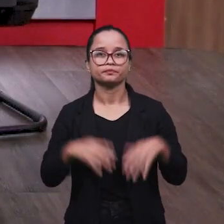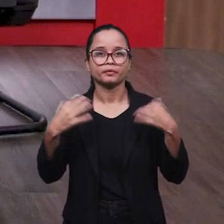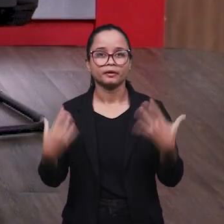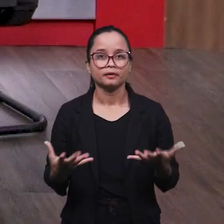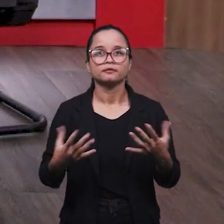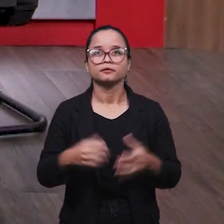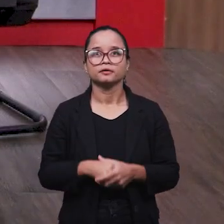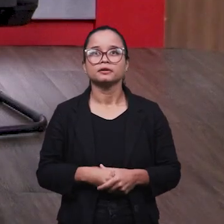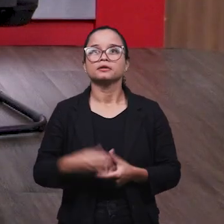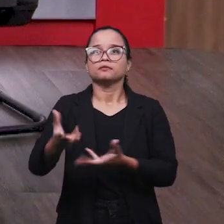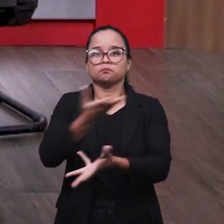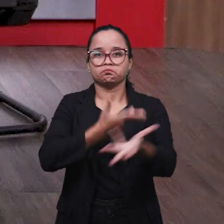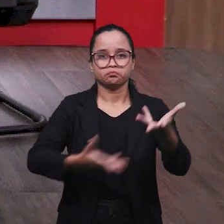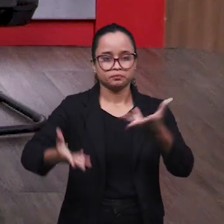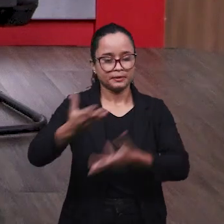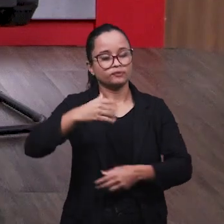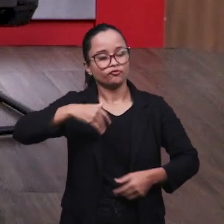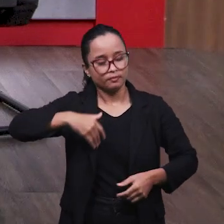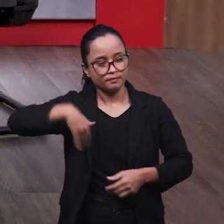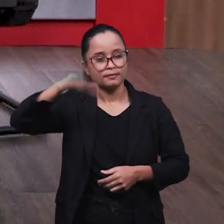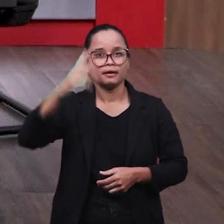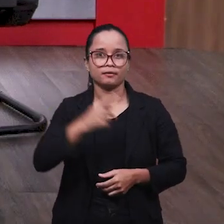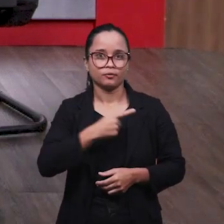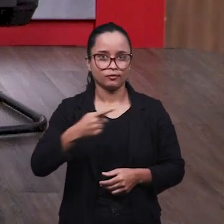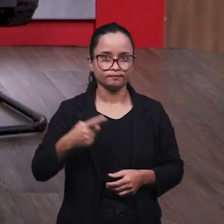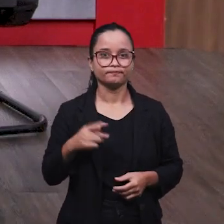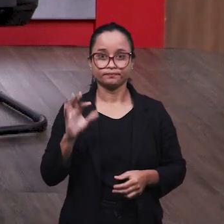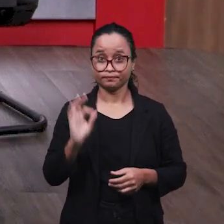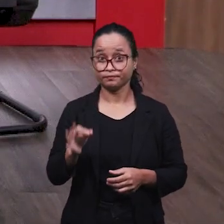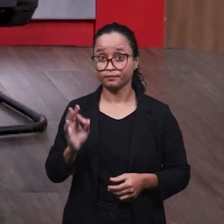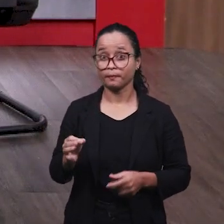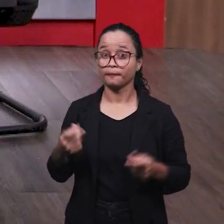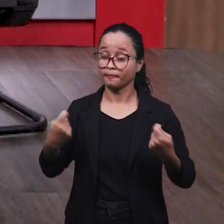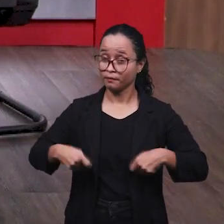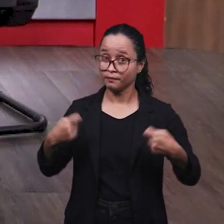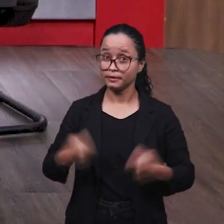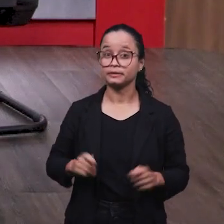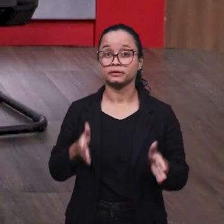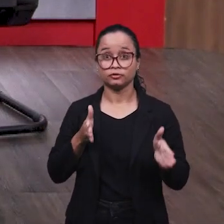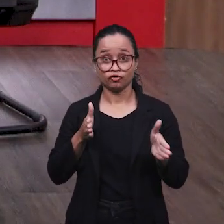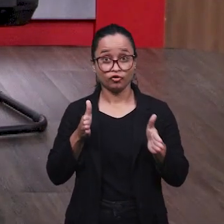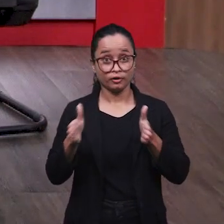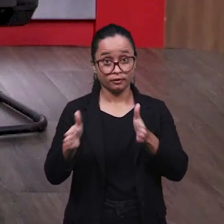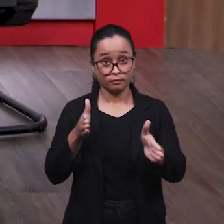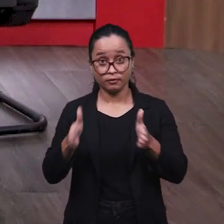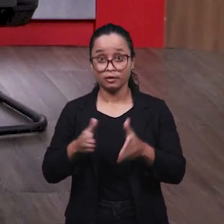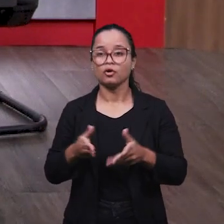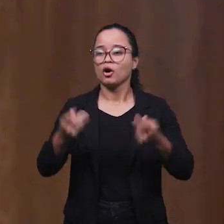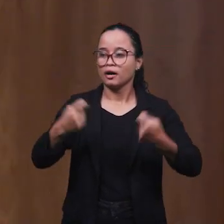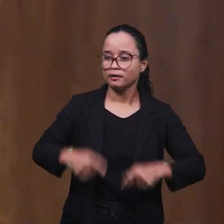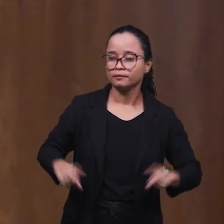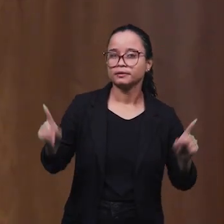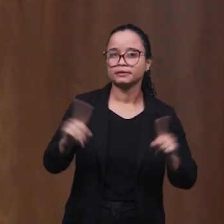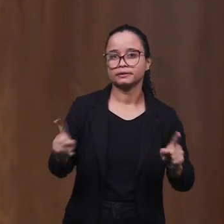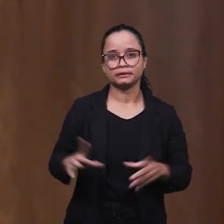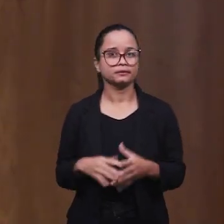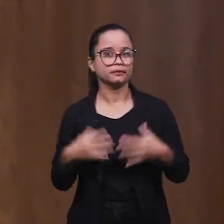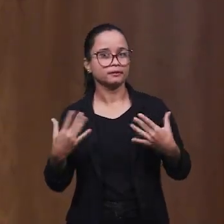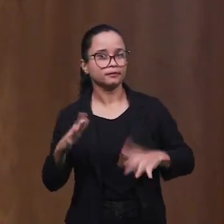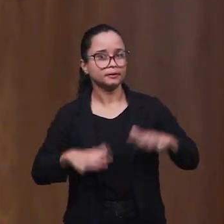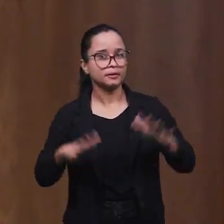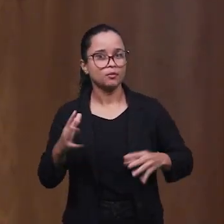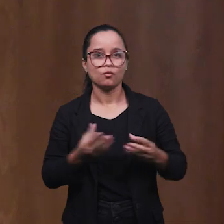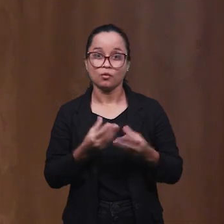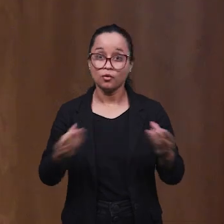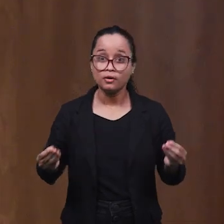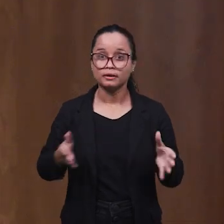vamos interagir mais, né, pastor? Aqueles que precisam de acessibilidade, os que não precisam tanto de acessibilidade,